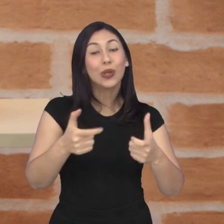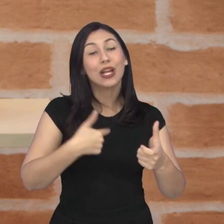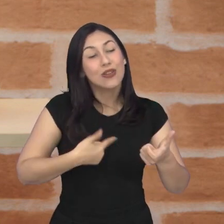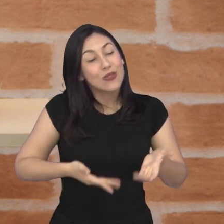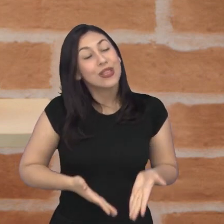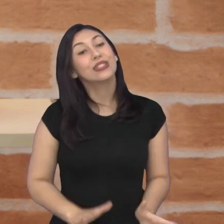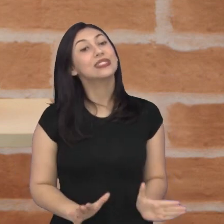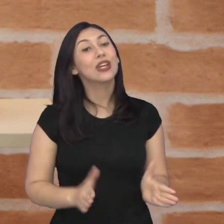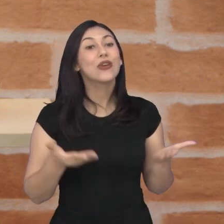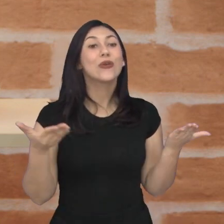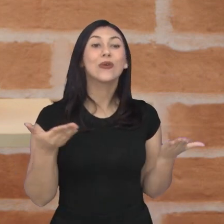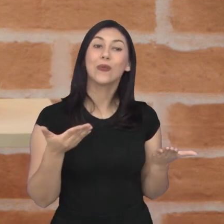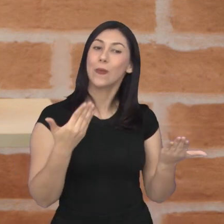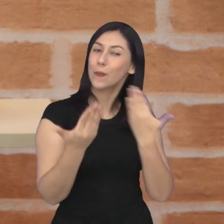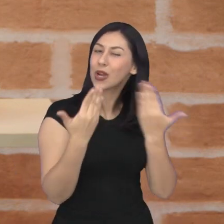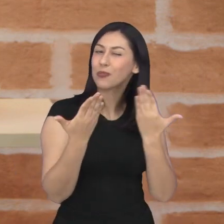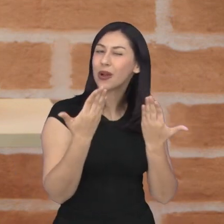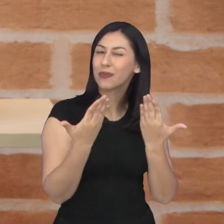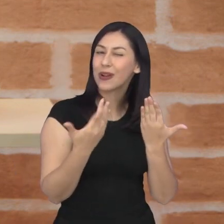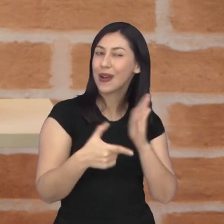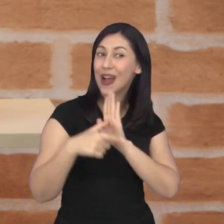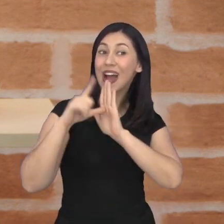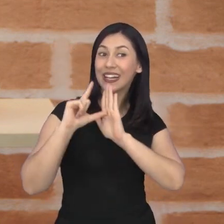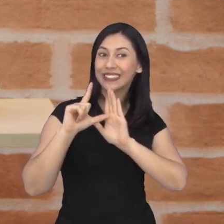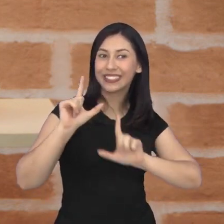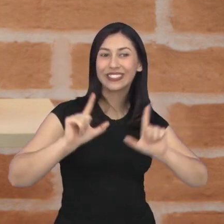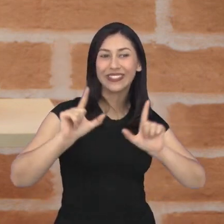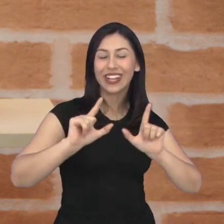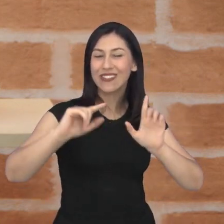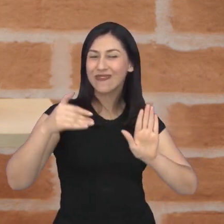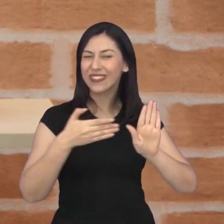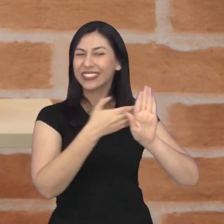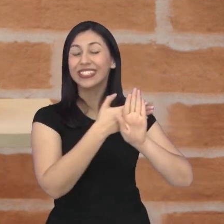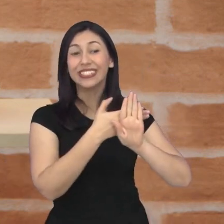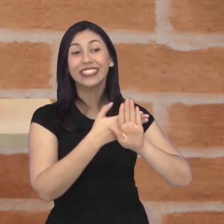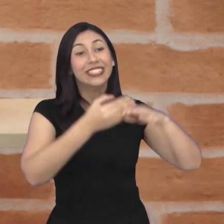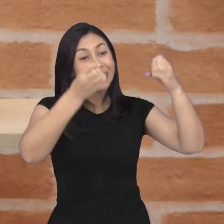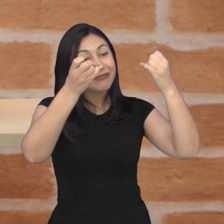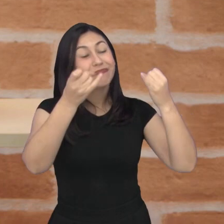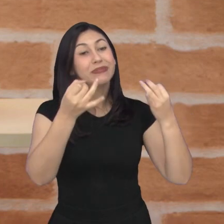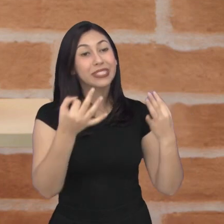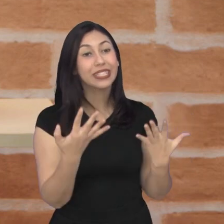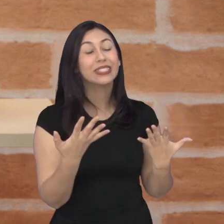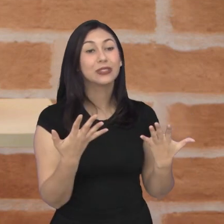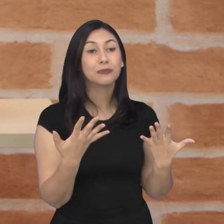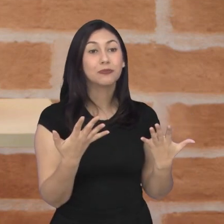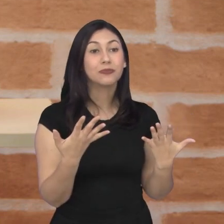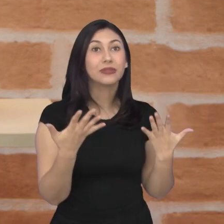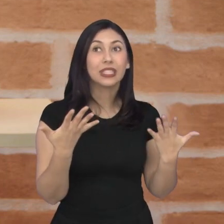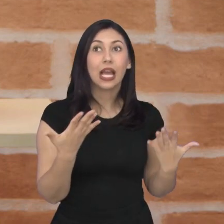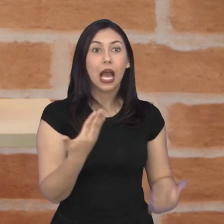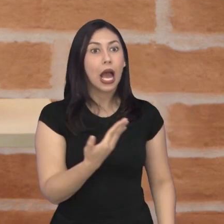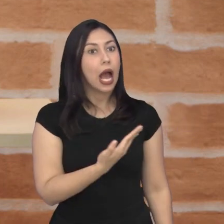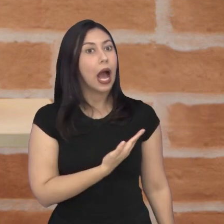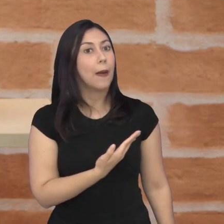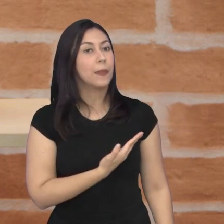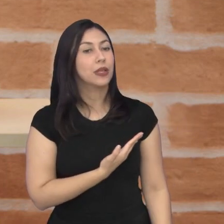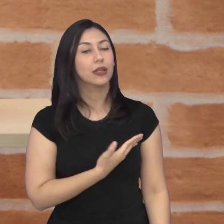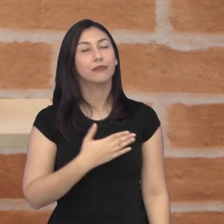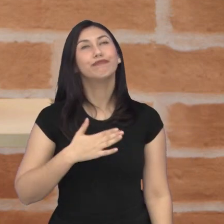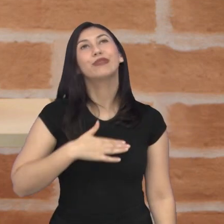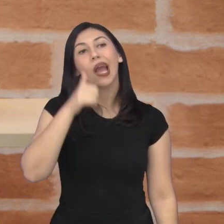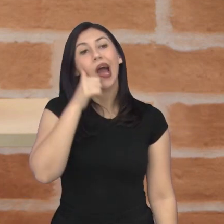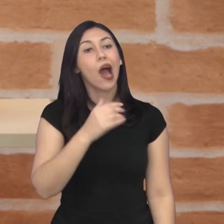E a gente, nosso bate-papo antes no backstage aqui, por trás das câmeras, a gente estava falando exatamente isso. De amigos, de uma amiga